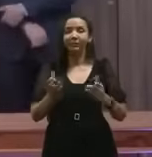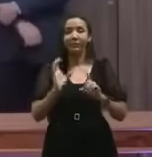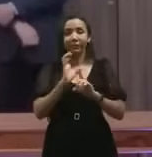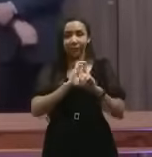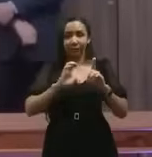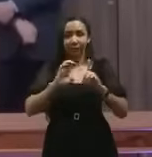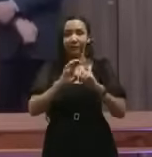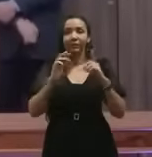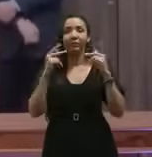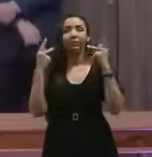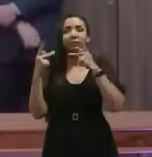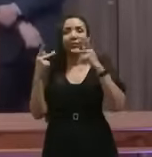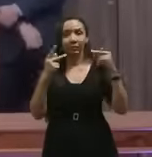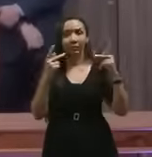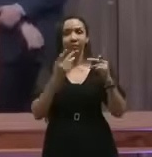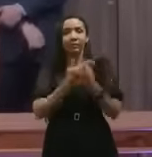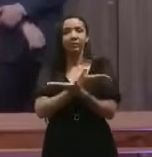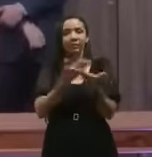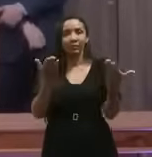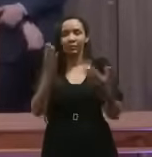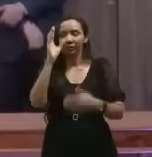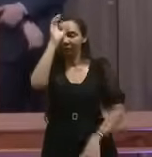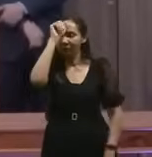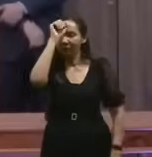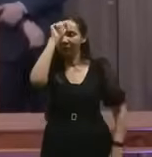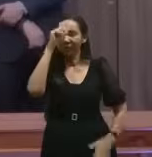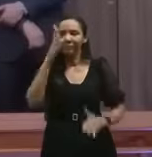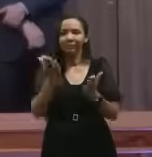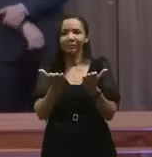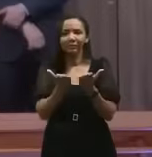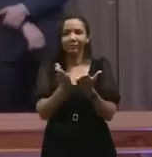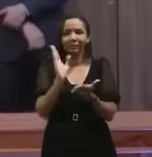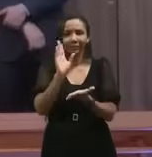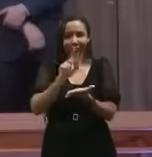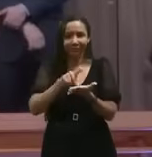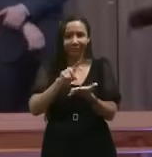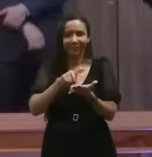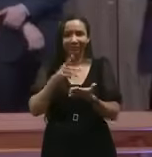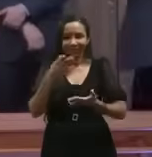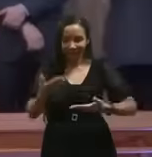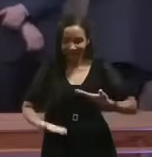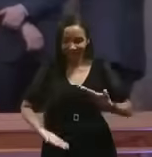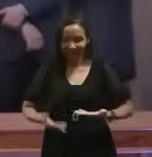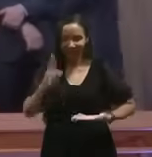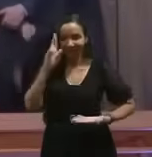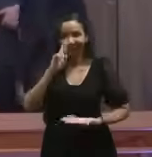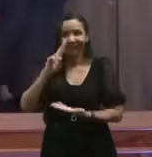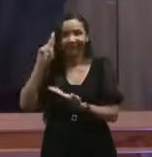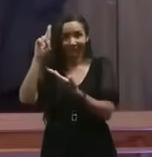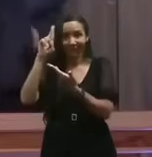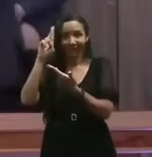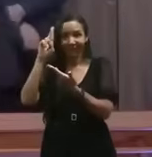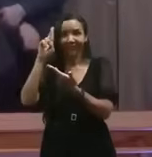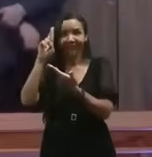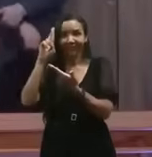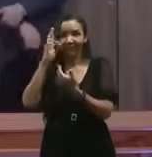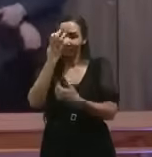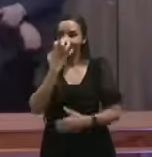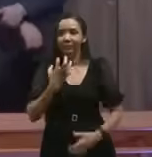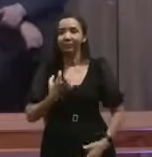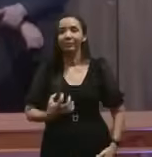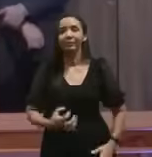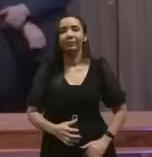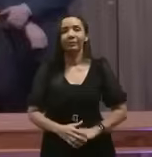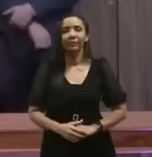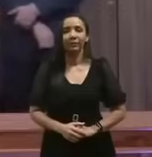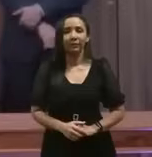hoje é para você aprender ser crente de verdade e servir ao Senhor em espírito e em verdade chegou olha é é no